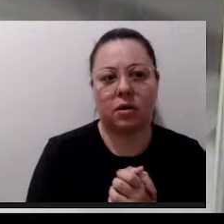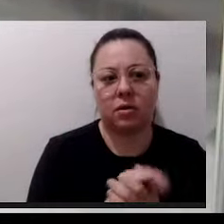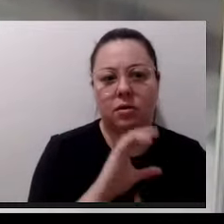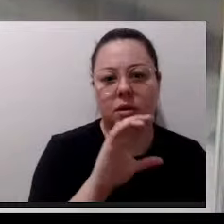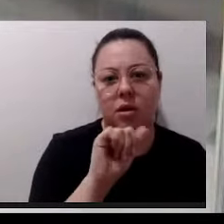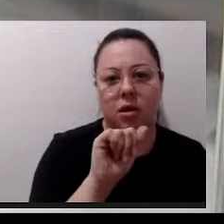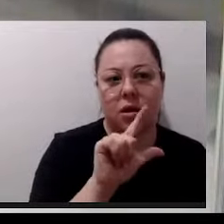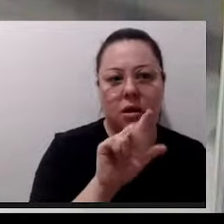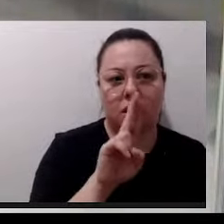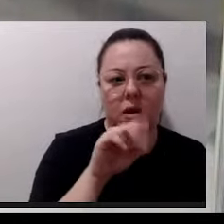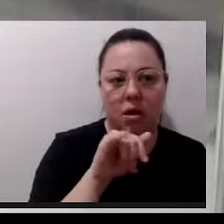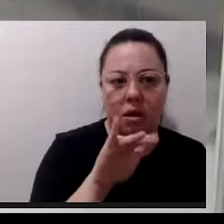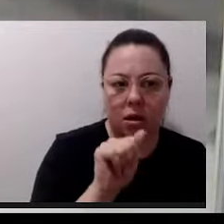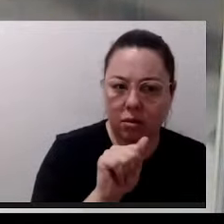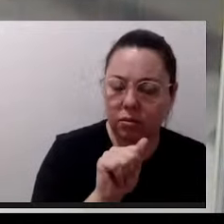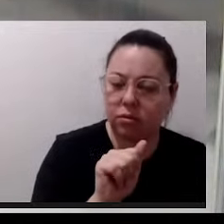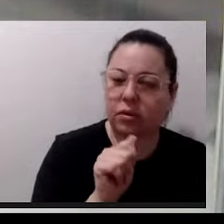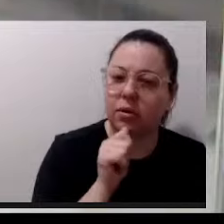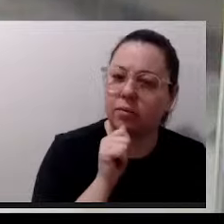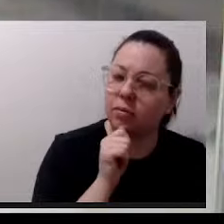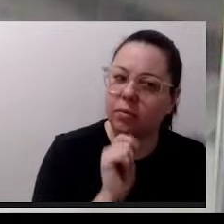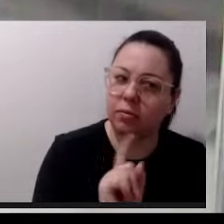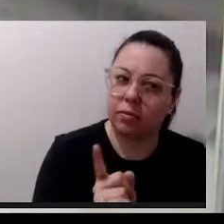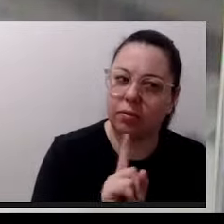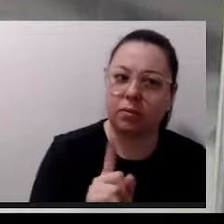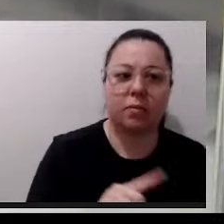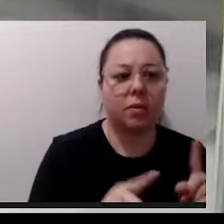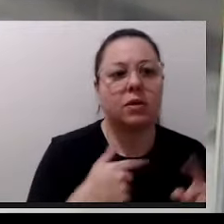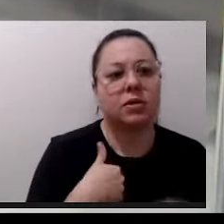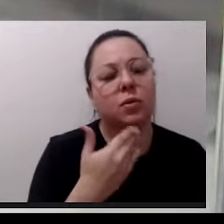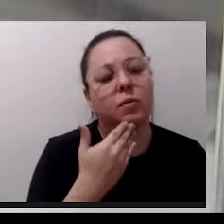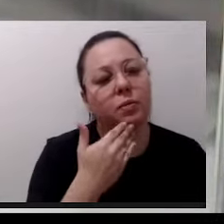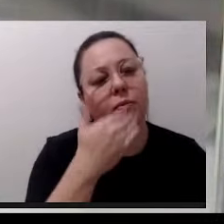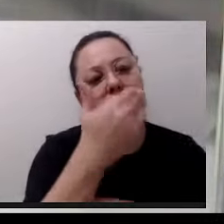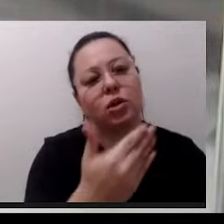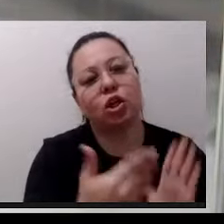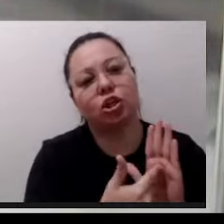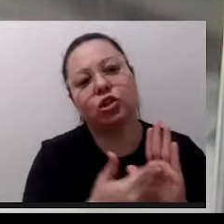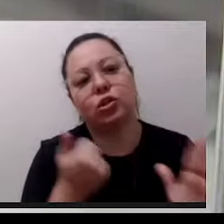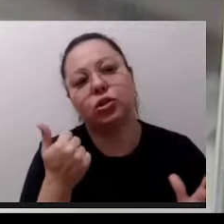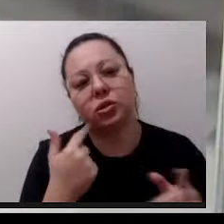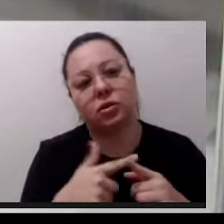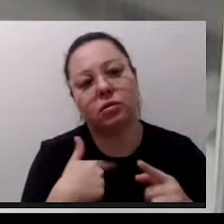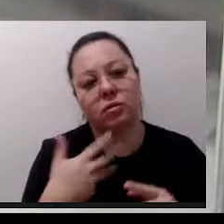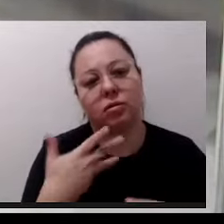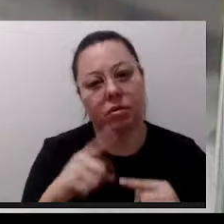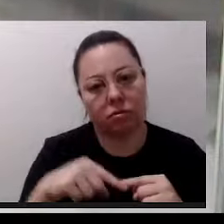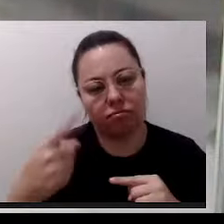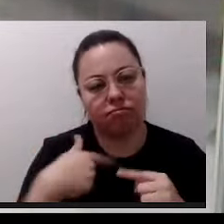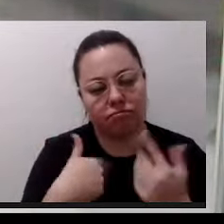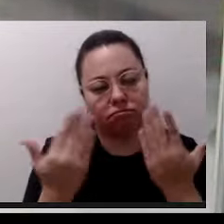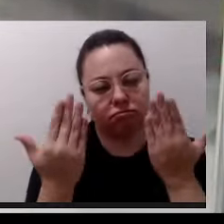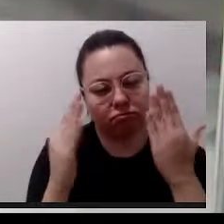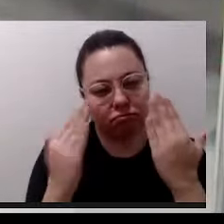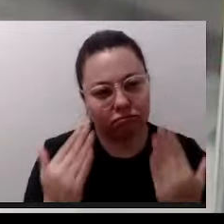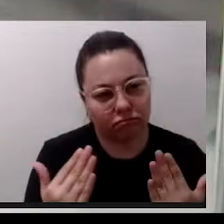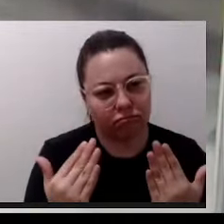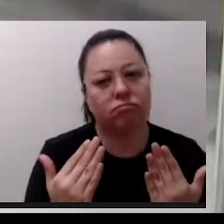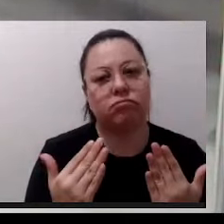estaria. Mas eu preferia retirar o feito de pauta para fazer uma análise mais acurada em relação a essa questão